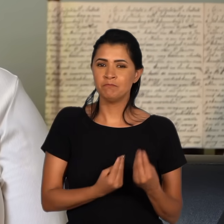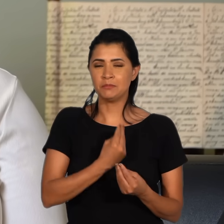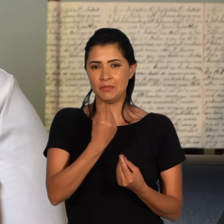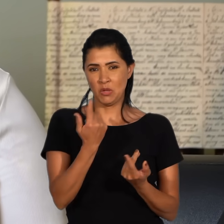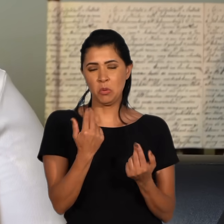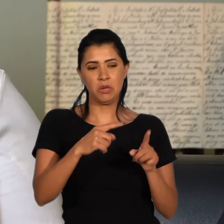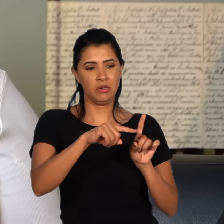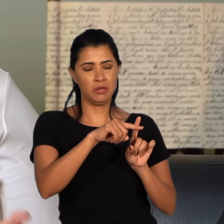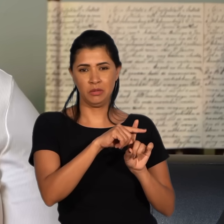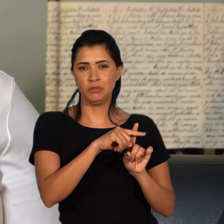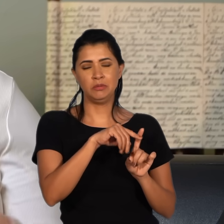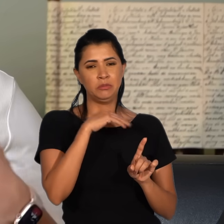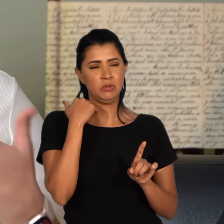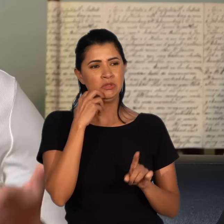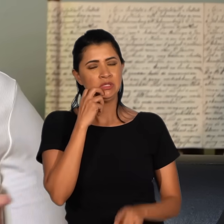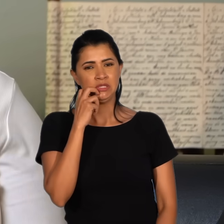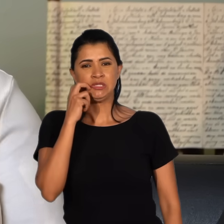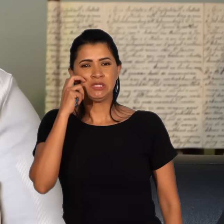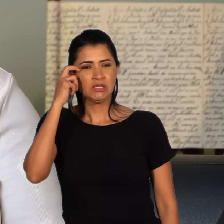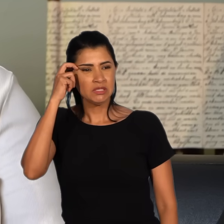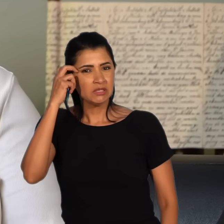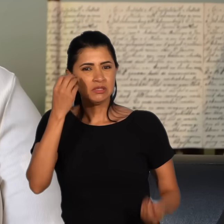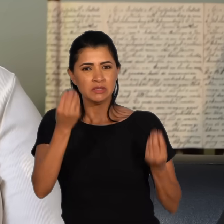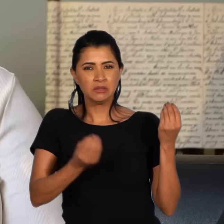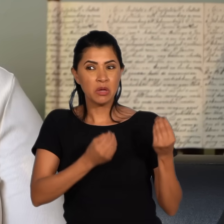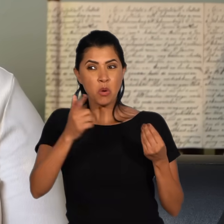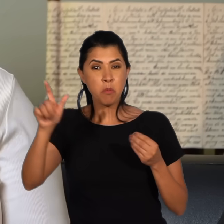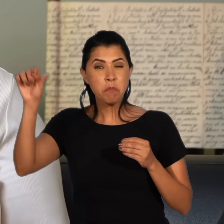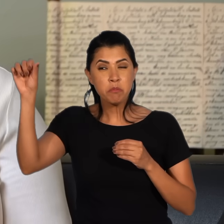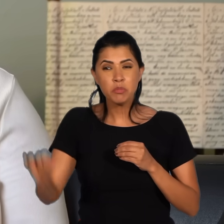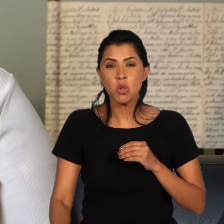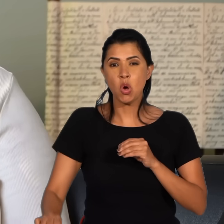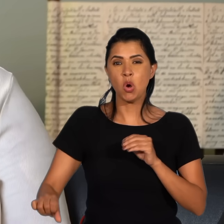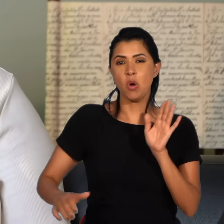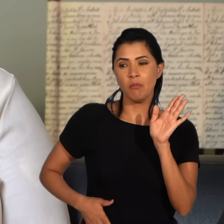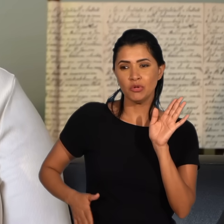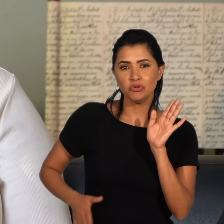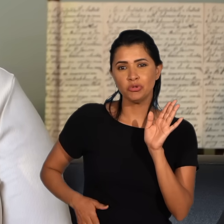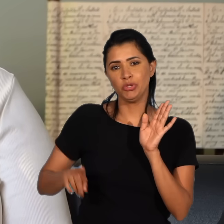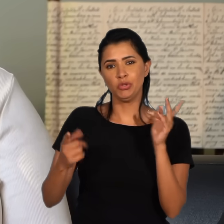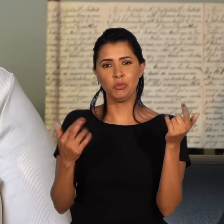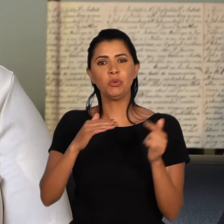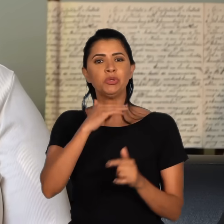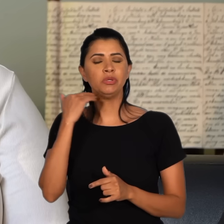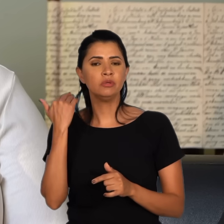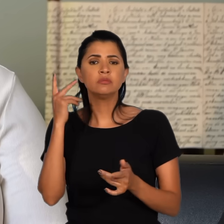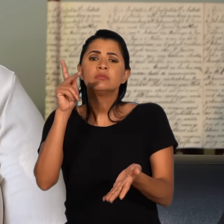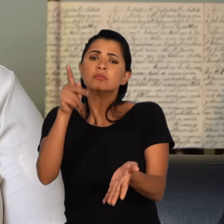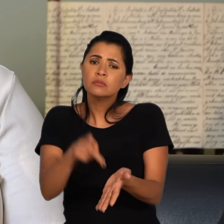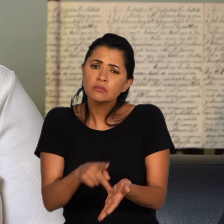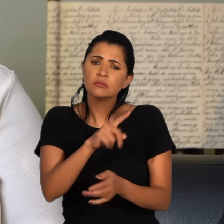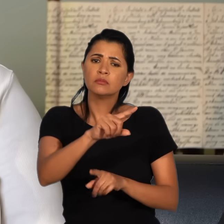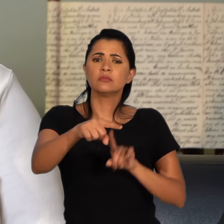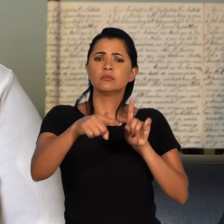como a cruz né era uma morte vergonhosa dada aos piores bandidos as piores pessoas mas na